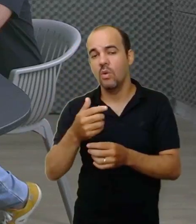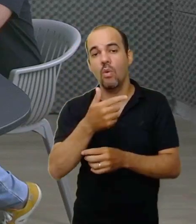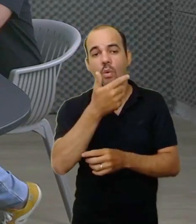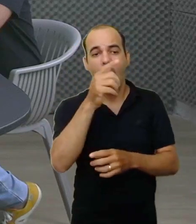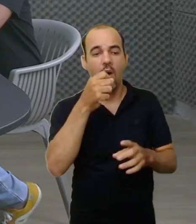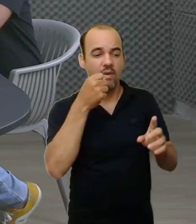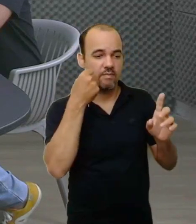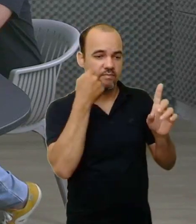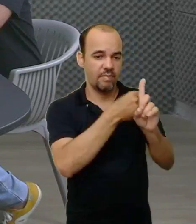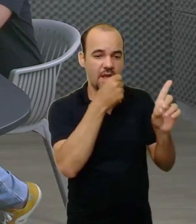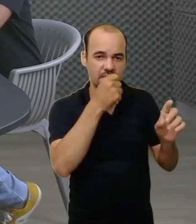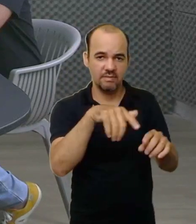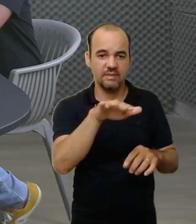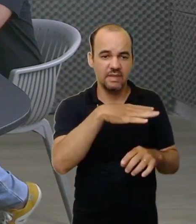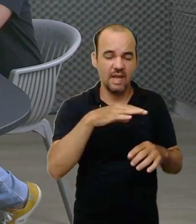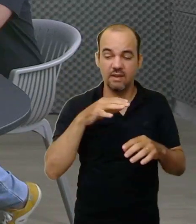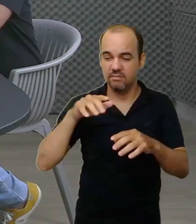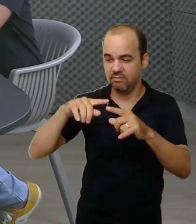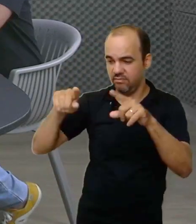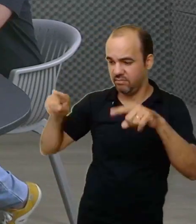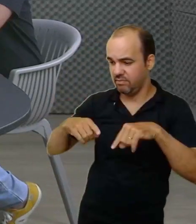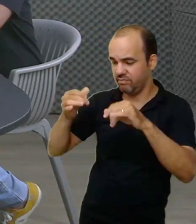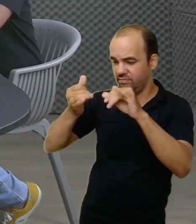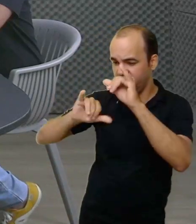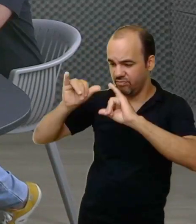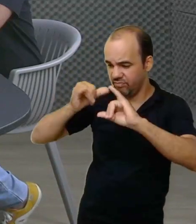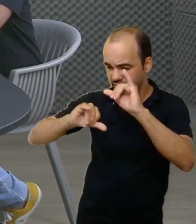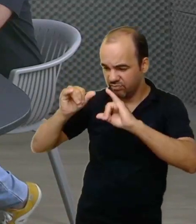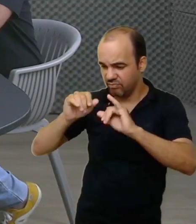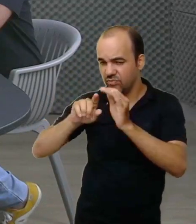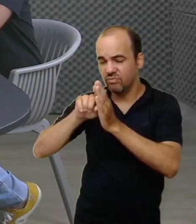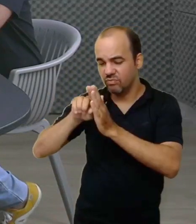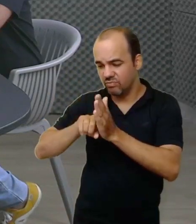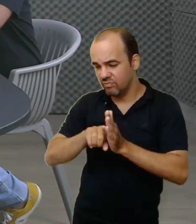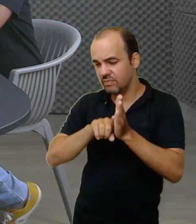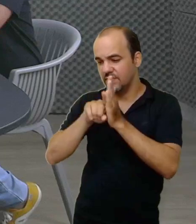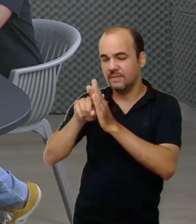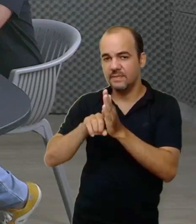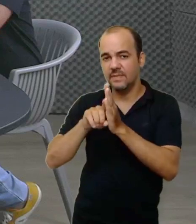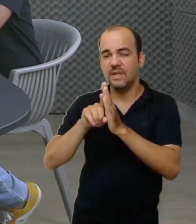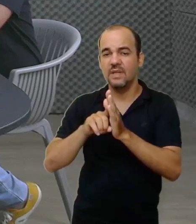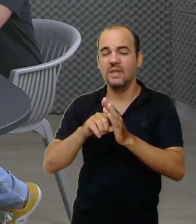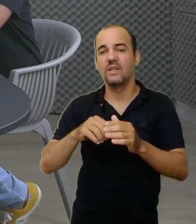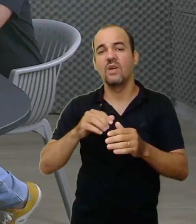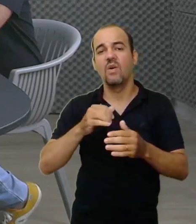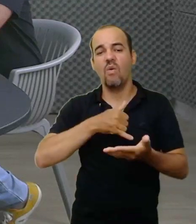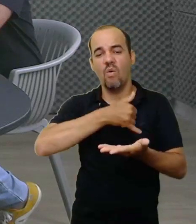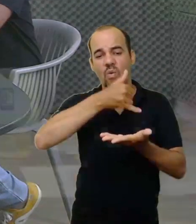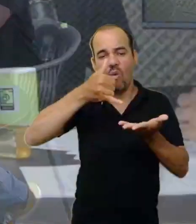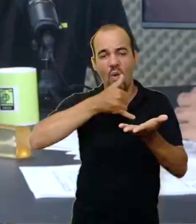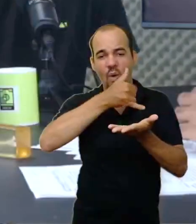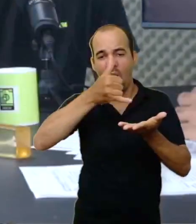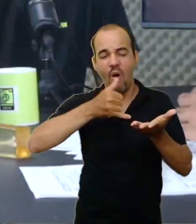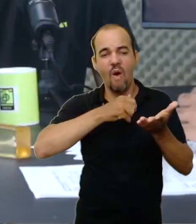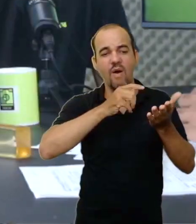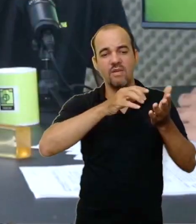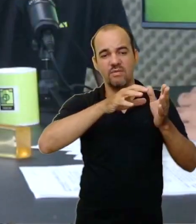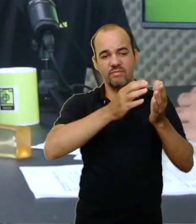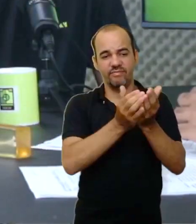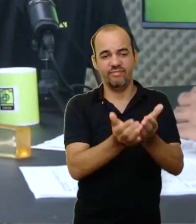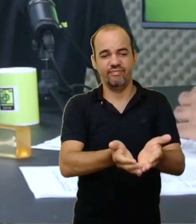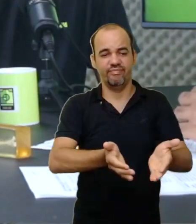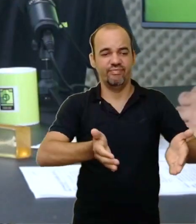gente estuda lá no laboratório, por exemplo, outro impacto ambiental foi o derramamento do óleo. Eu não sei se você se lembra, há uns anos atrás,